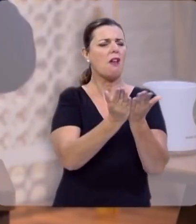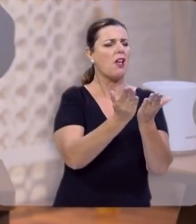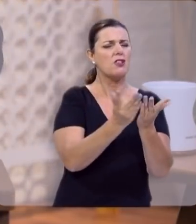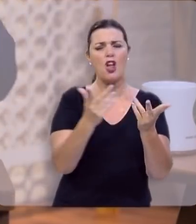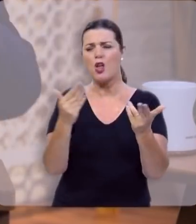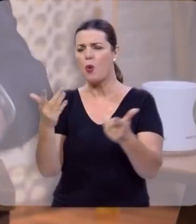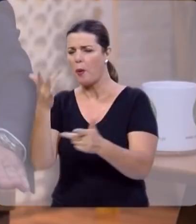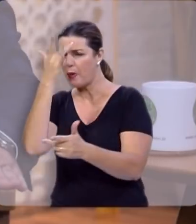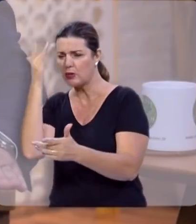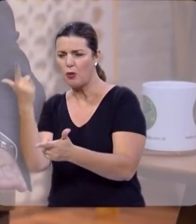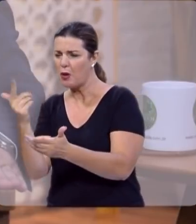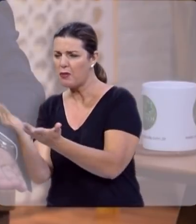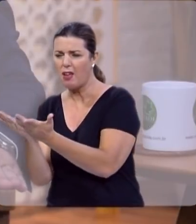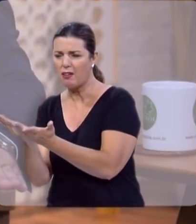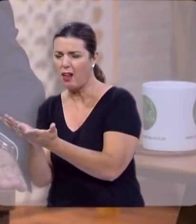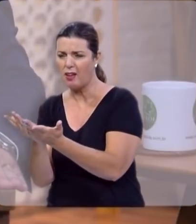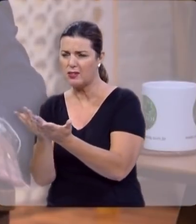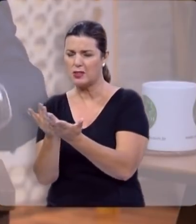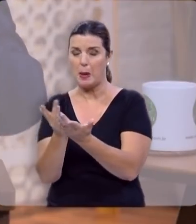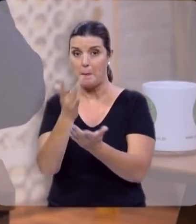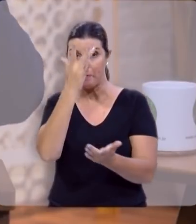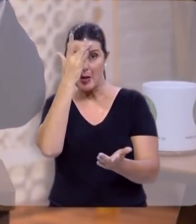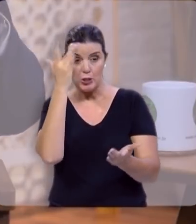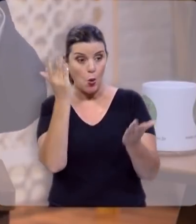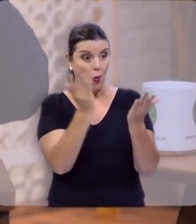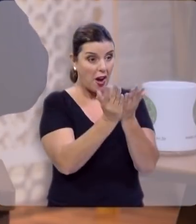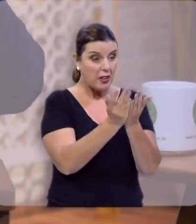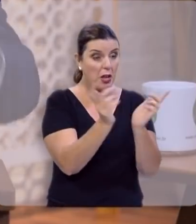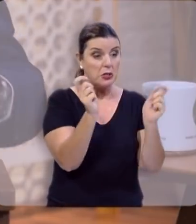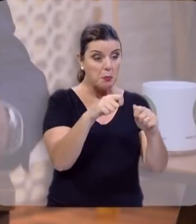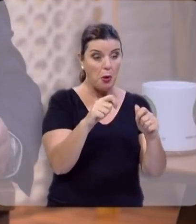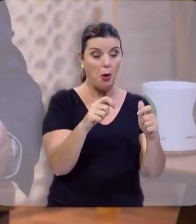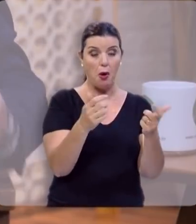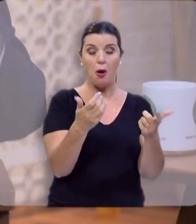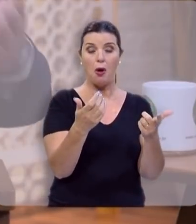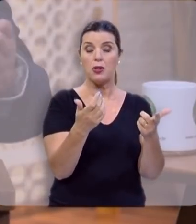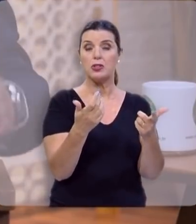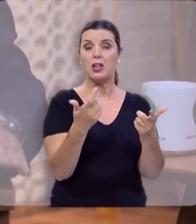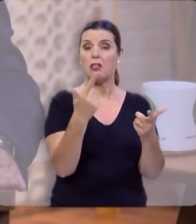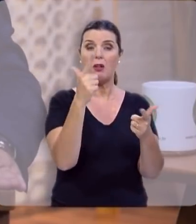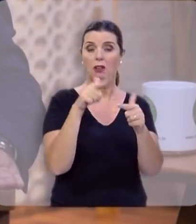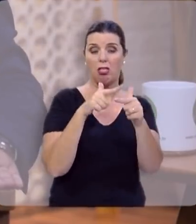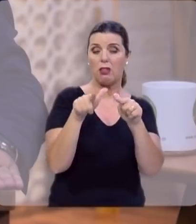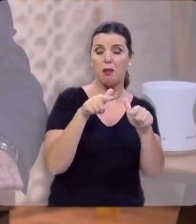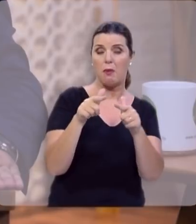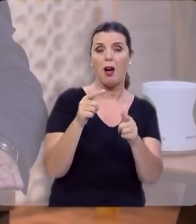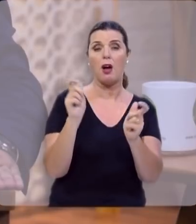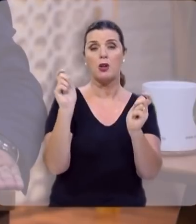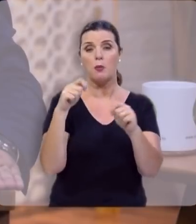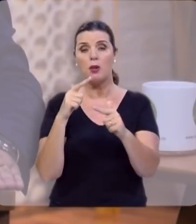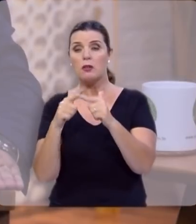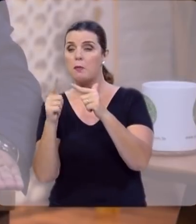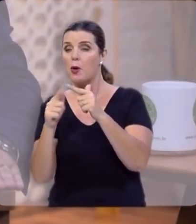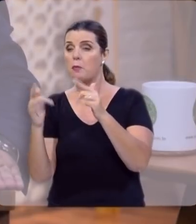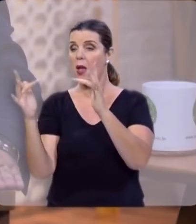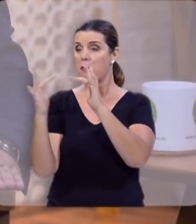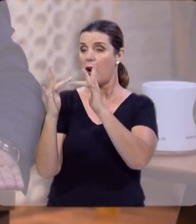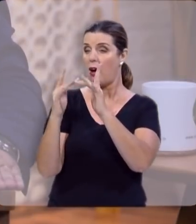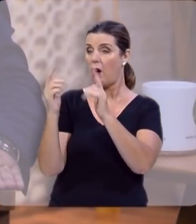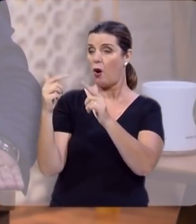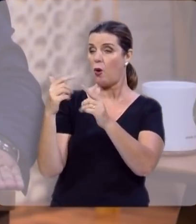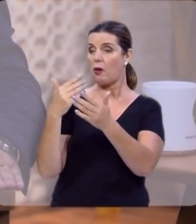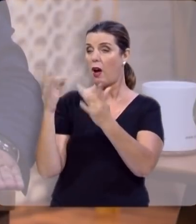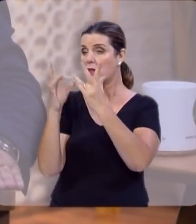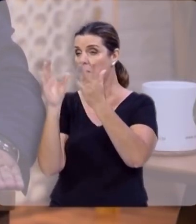desempregado como o ímpio fica desempregado. O cristão pode ter uma crise relacional como o ímpio também tem. A grande questão é